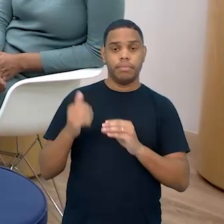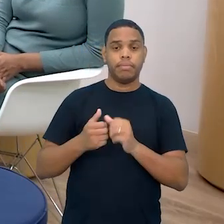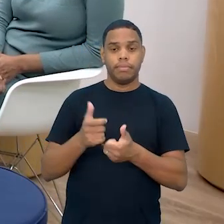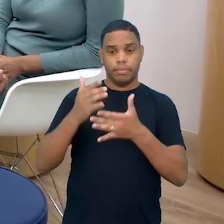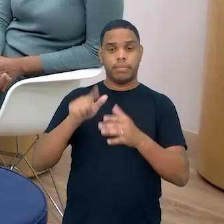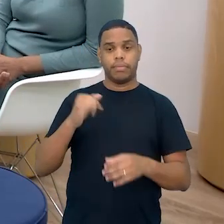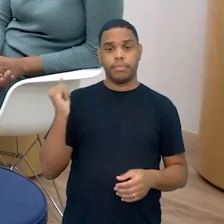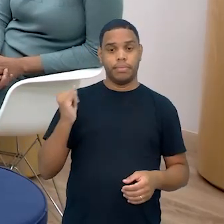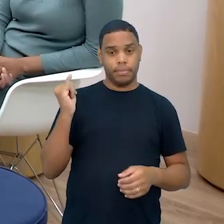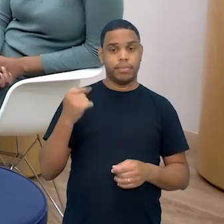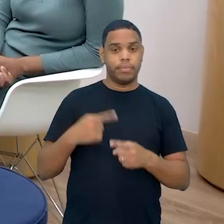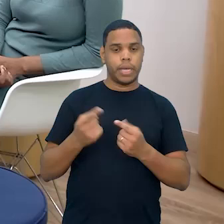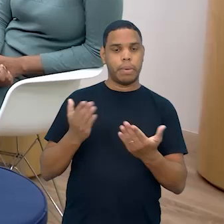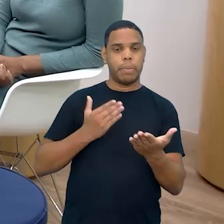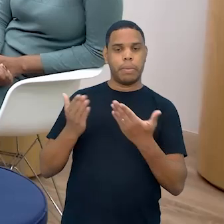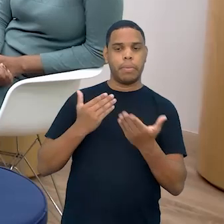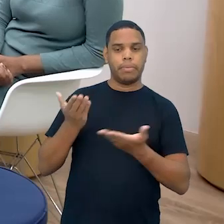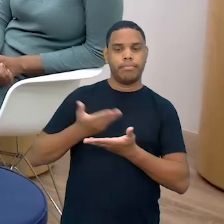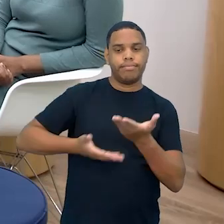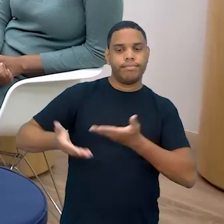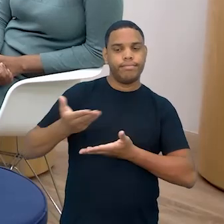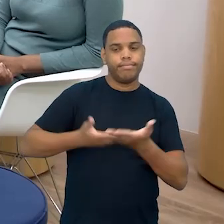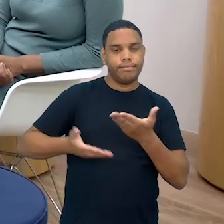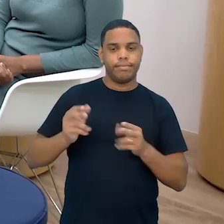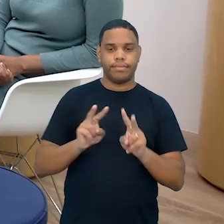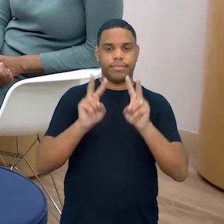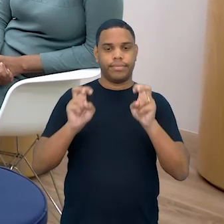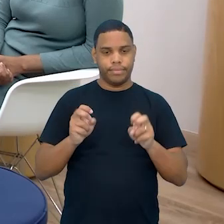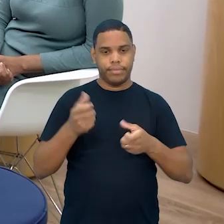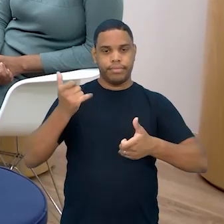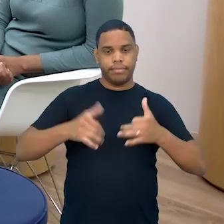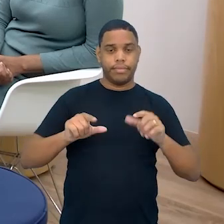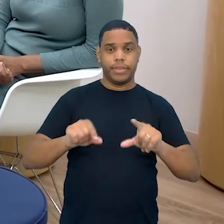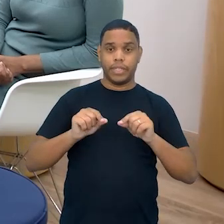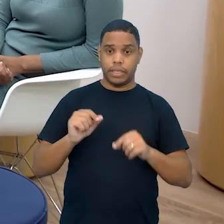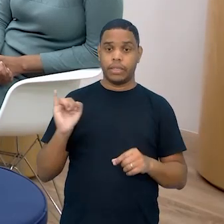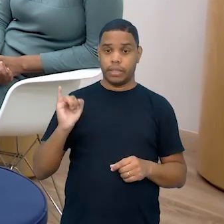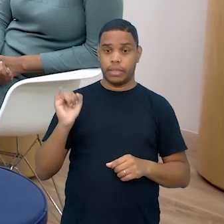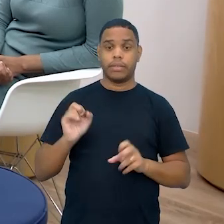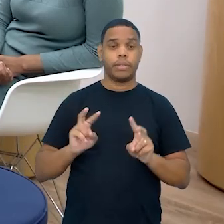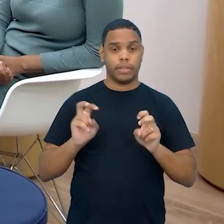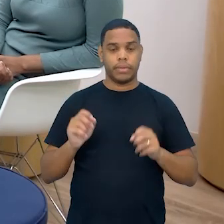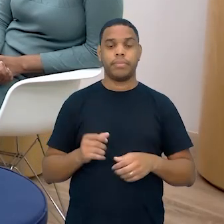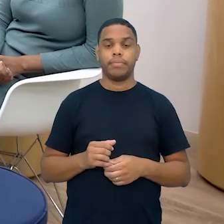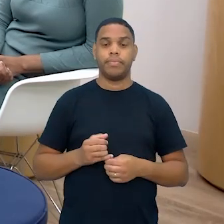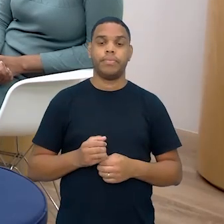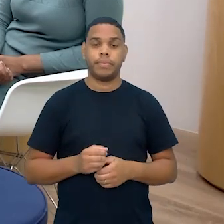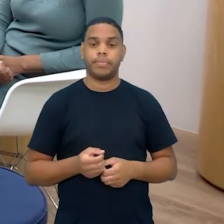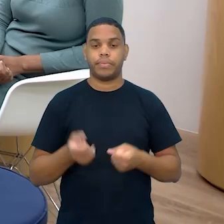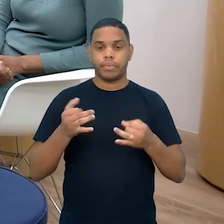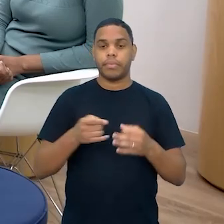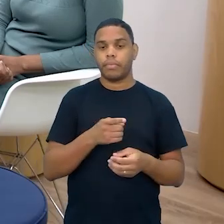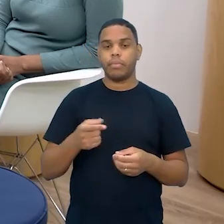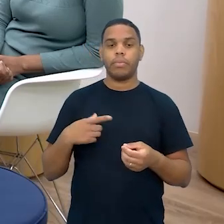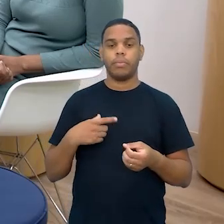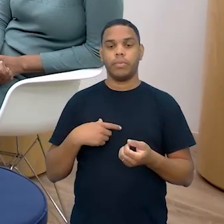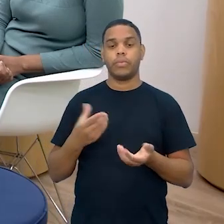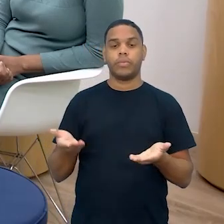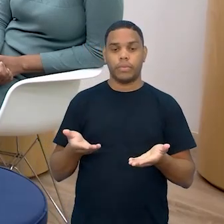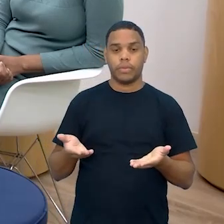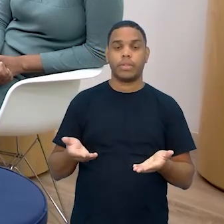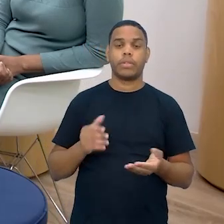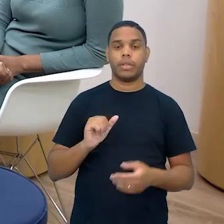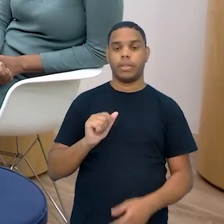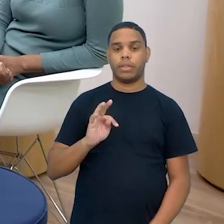nós é muito importante, porque denota que o tema foi bem escolhido e bem externado por você aqui nessa